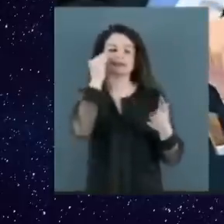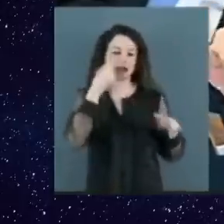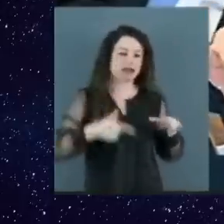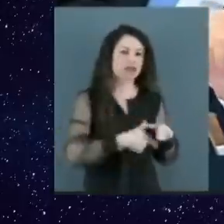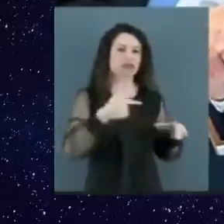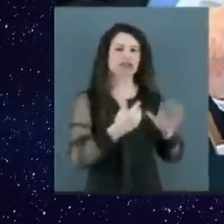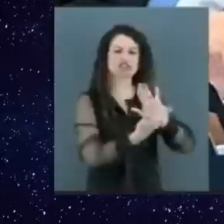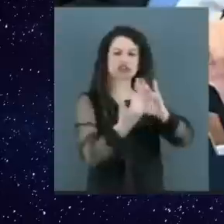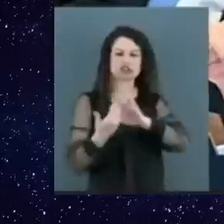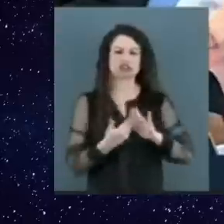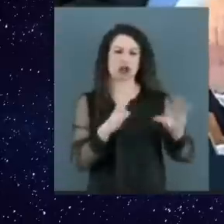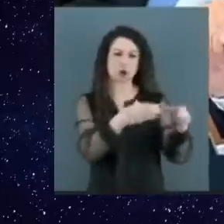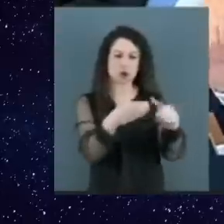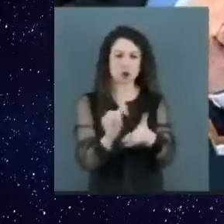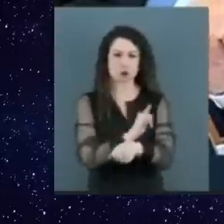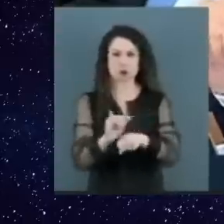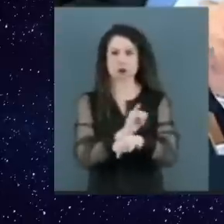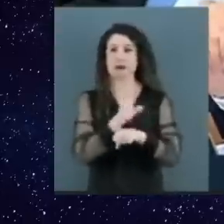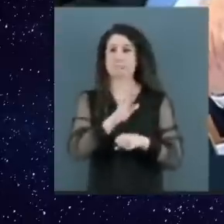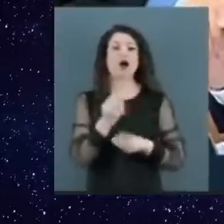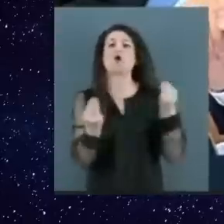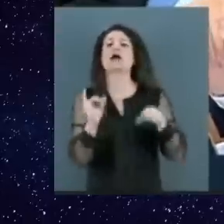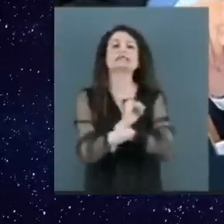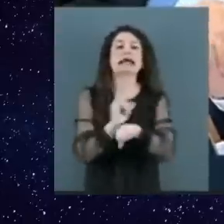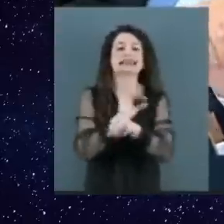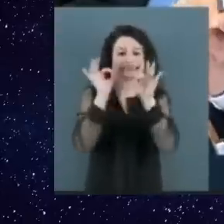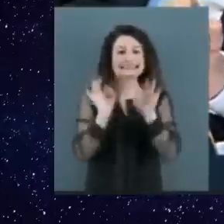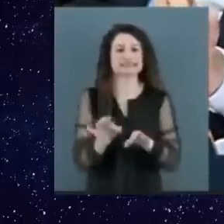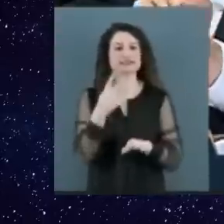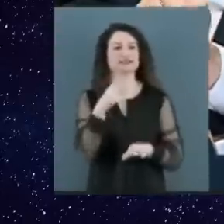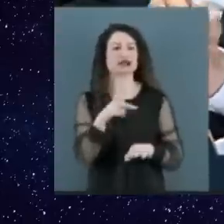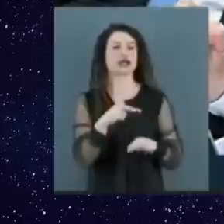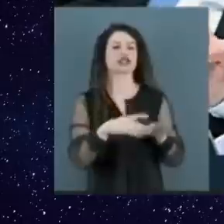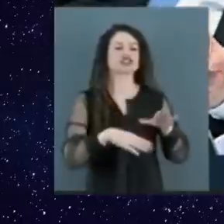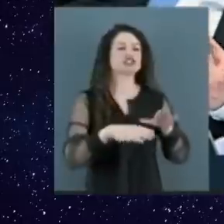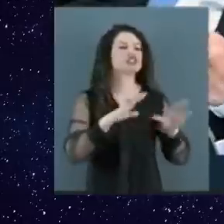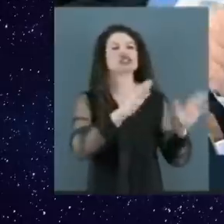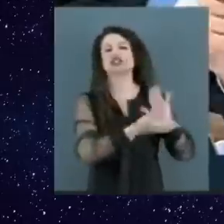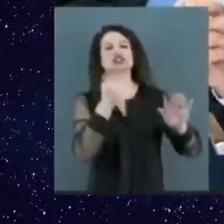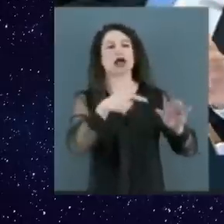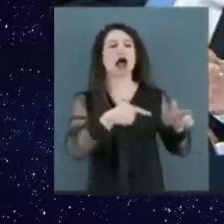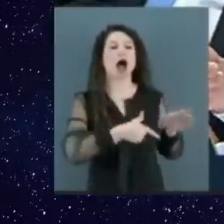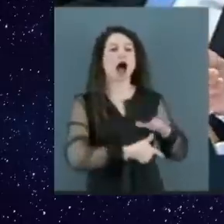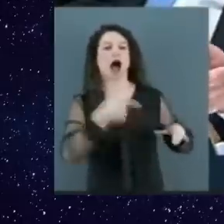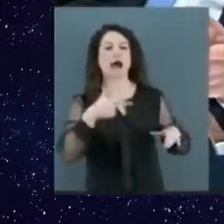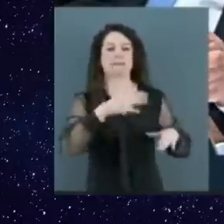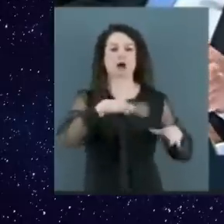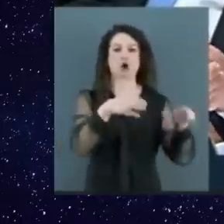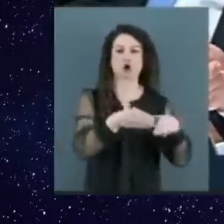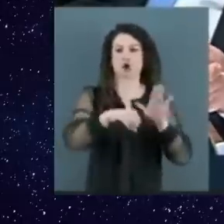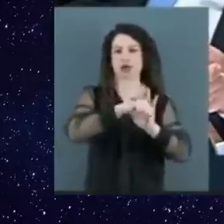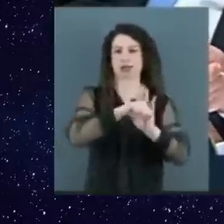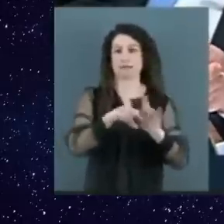não está claro qual que é a estratégia para desarmar o crime organizado. Então a minha indagação também, a Vossa Excelência, é quais são os projetos que o Ministério